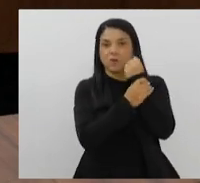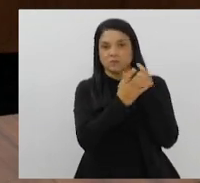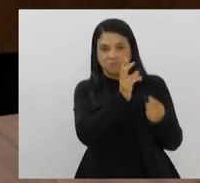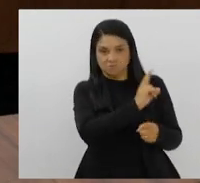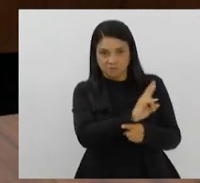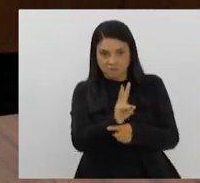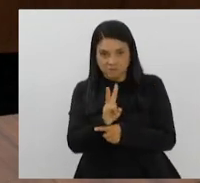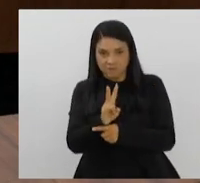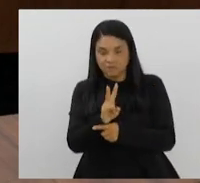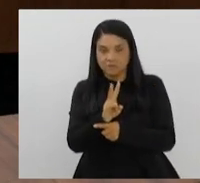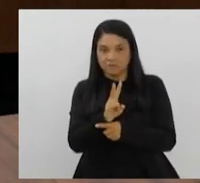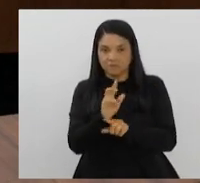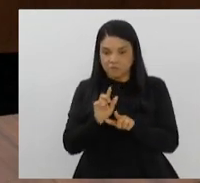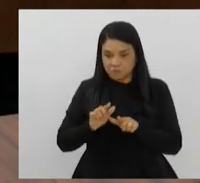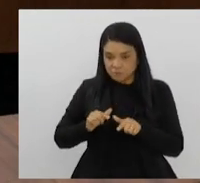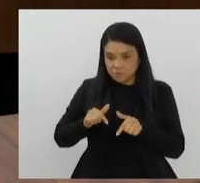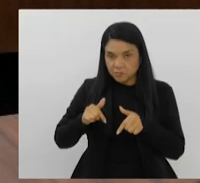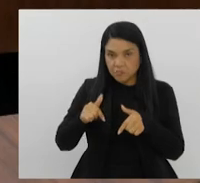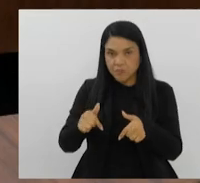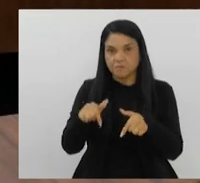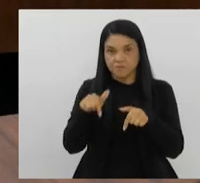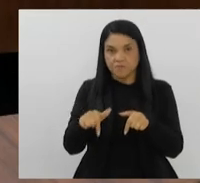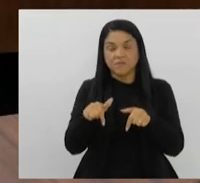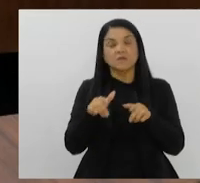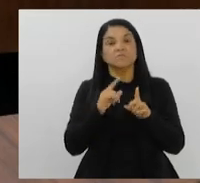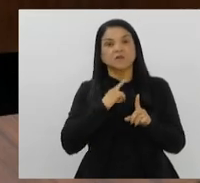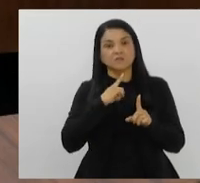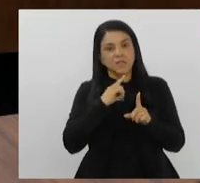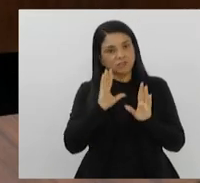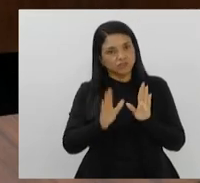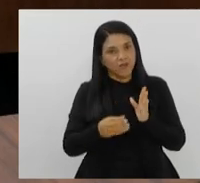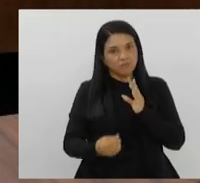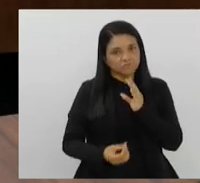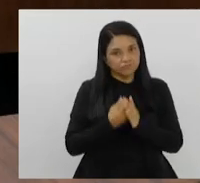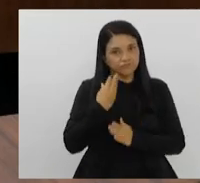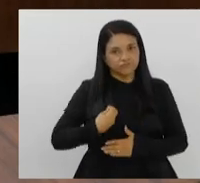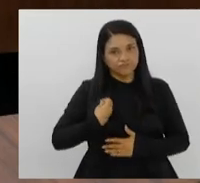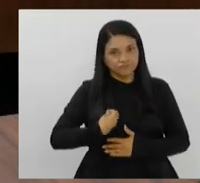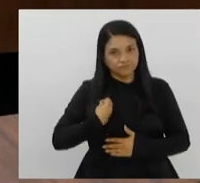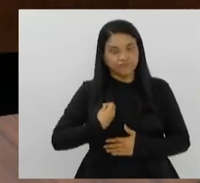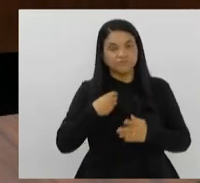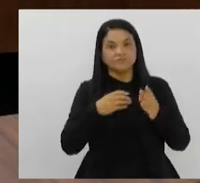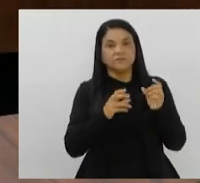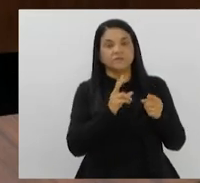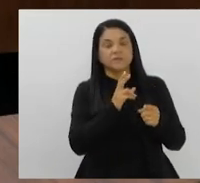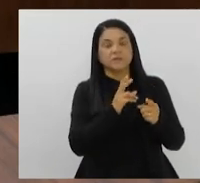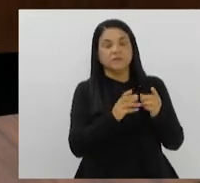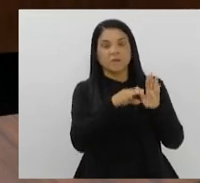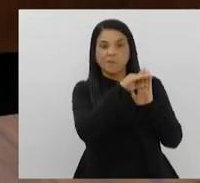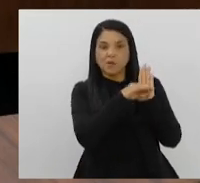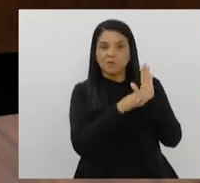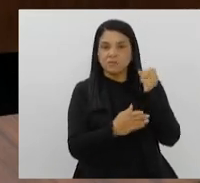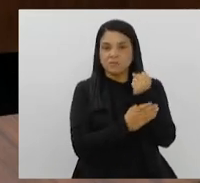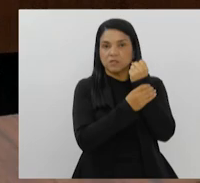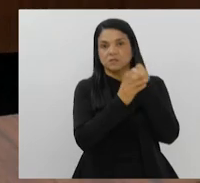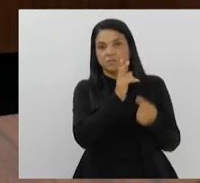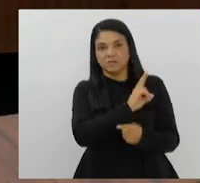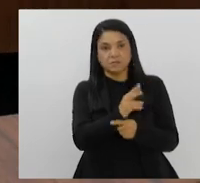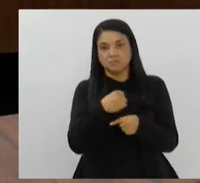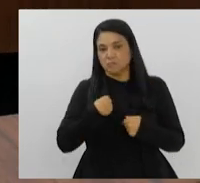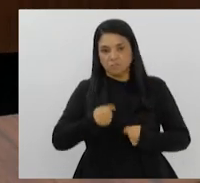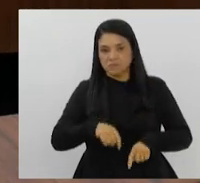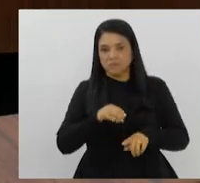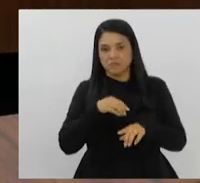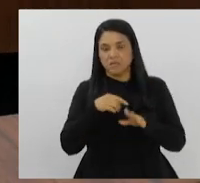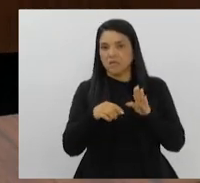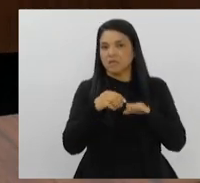aplicar o programa Segurança Presente, não precisa de indicação legislativa. Ele faz